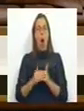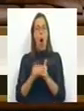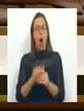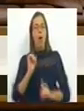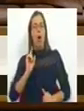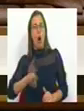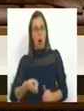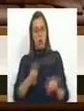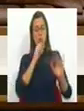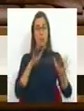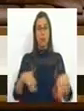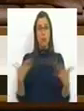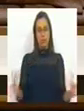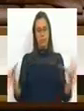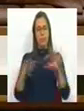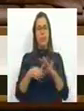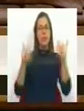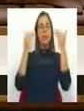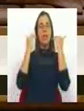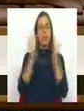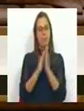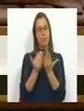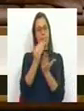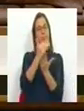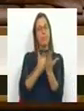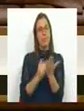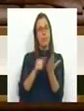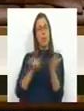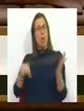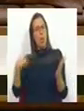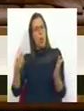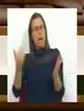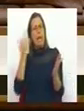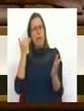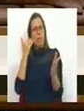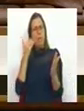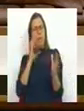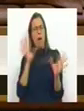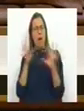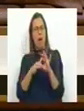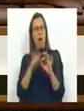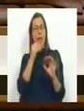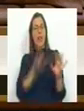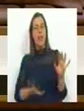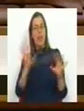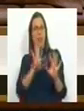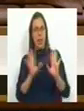território, possibilitando a conjugação da informação cadastral com outros tipos de informação relativa ao